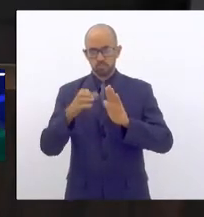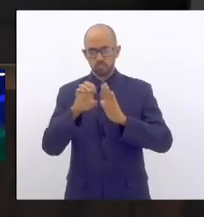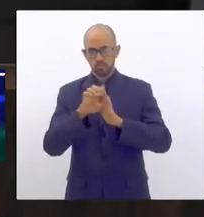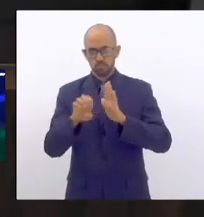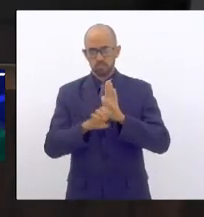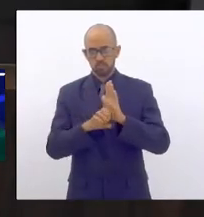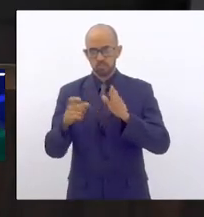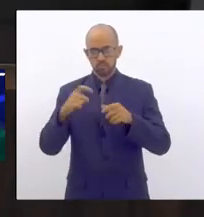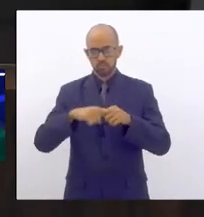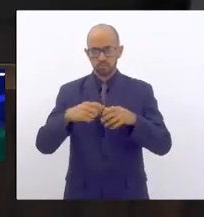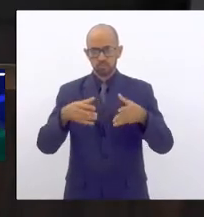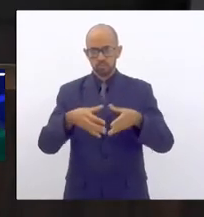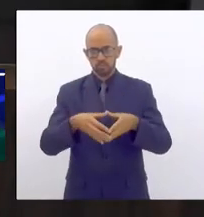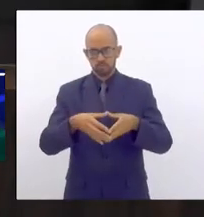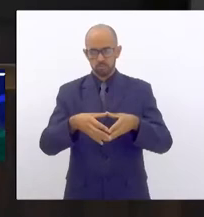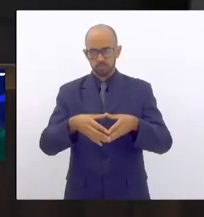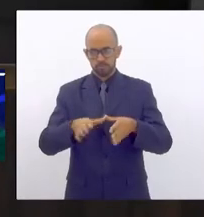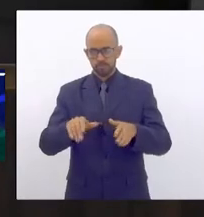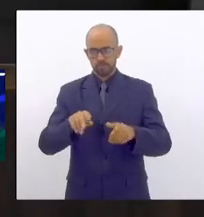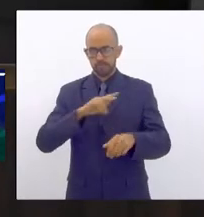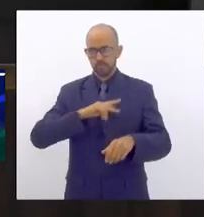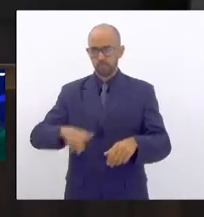comissões. A presidência